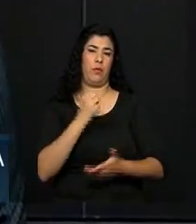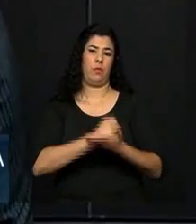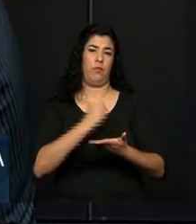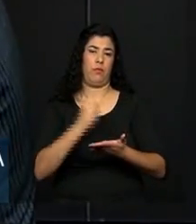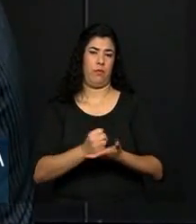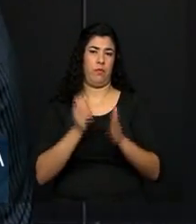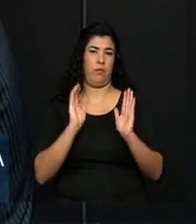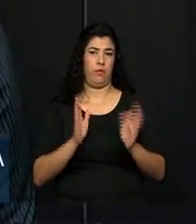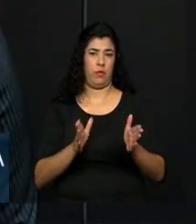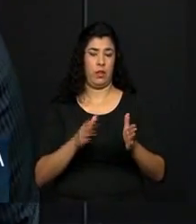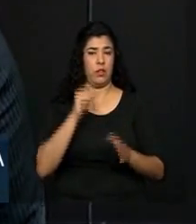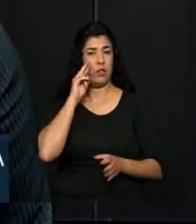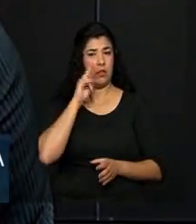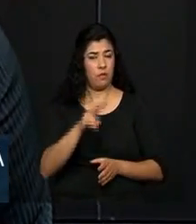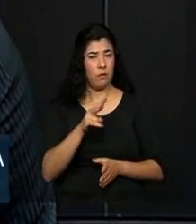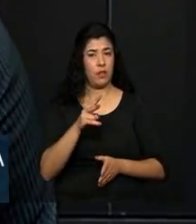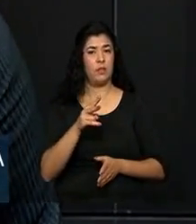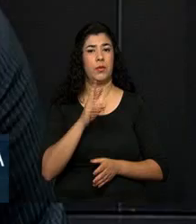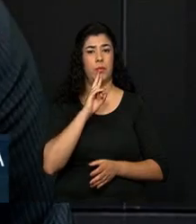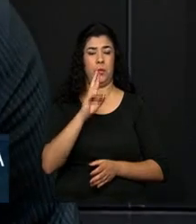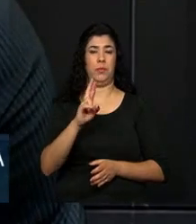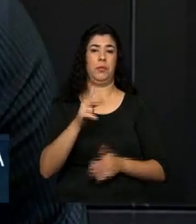aplicação desses recursos